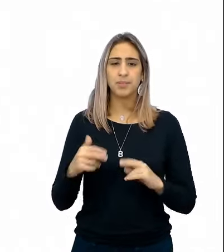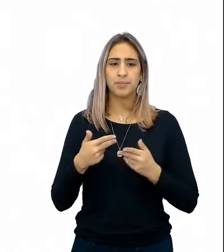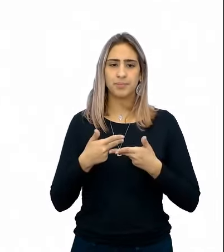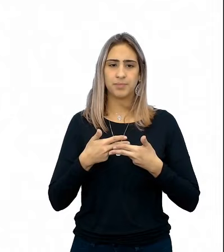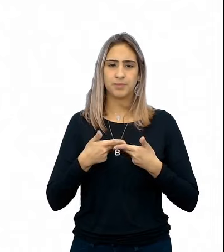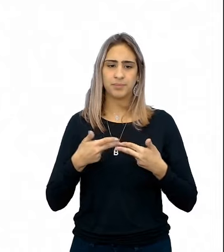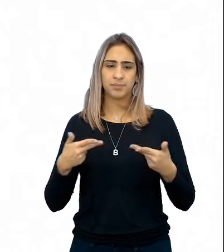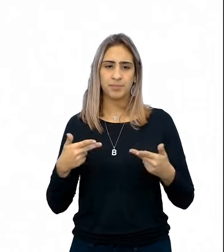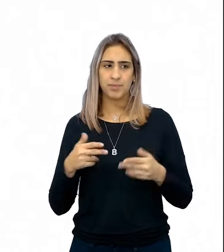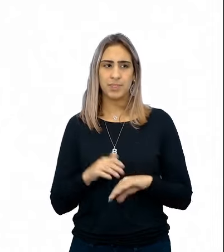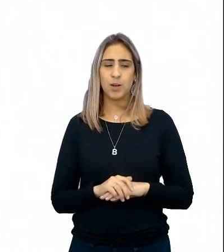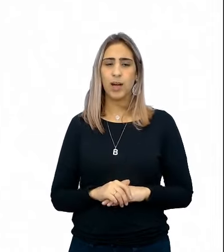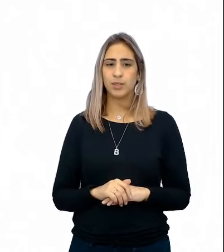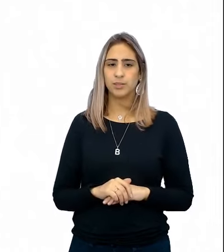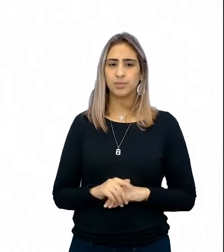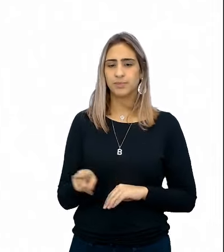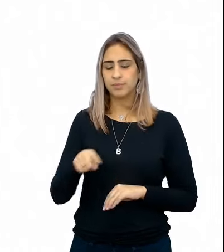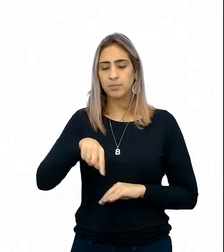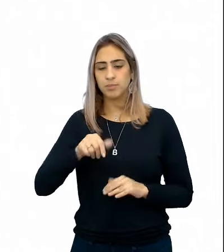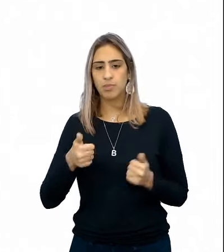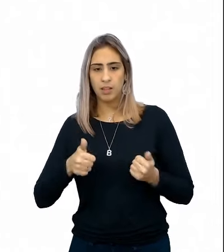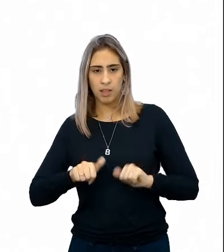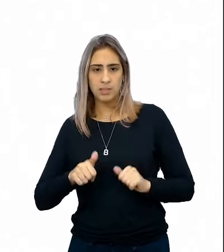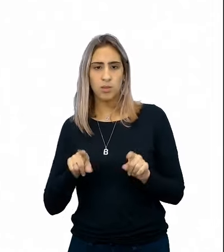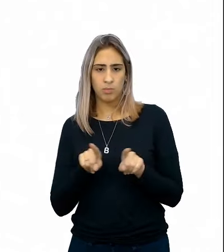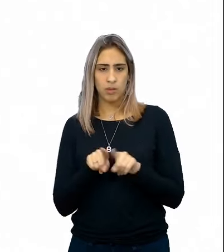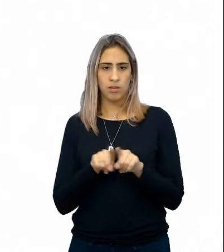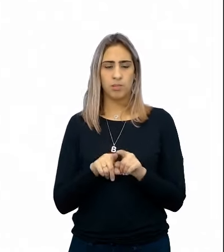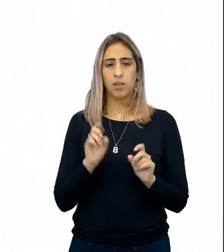da avaliação diagnóstica de entrada, tá bom?